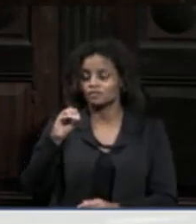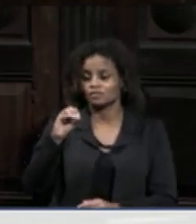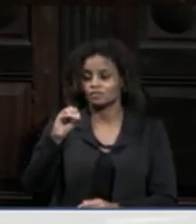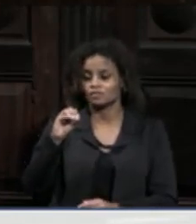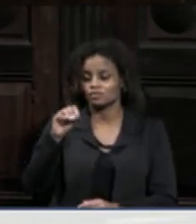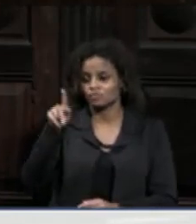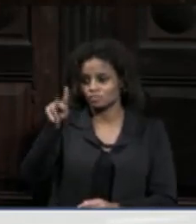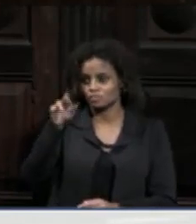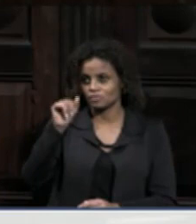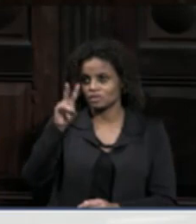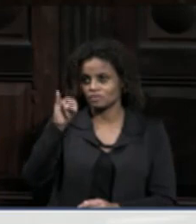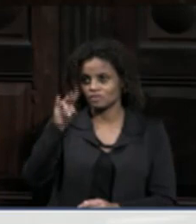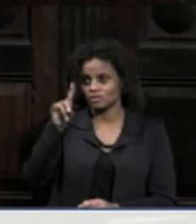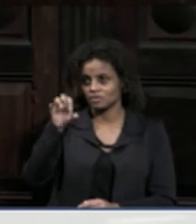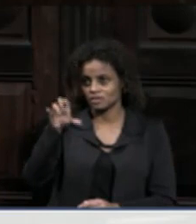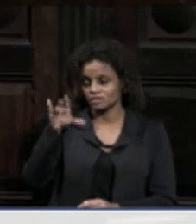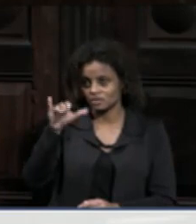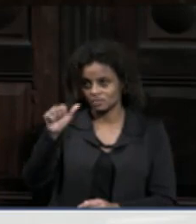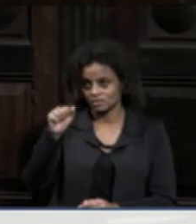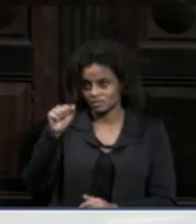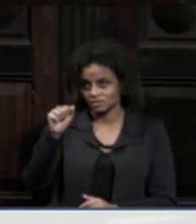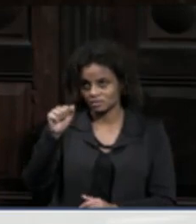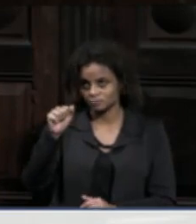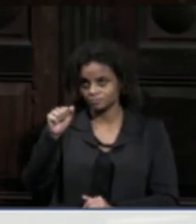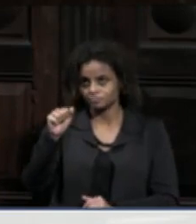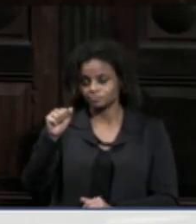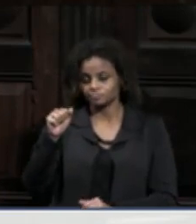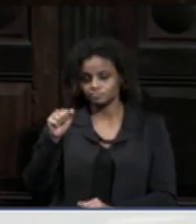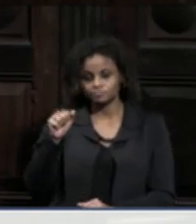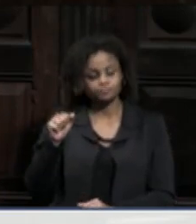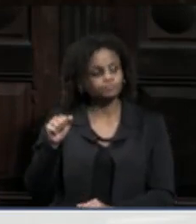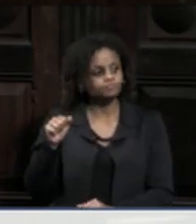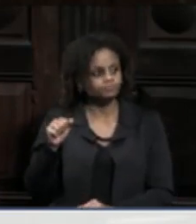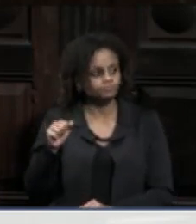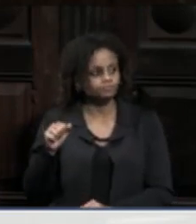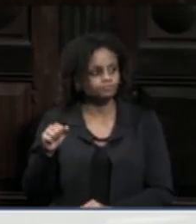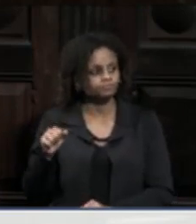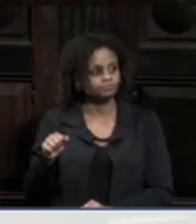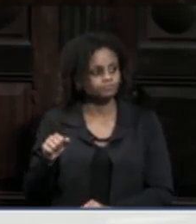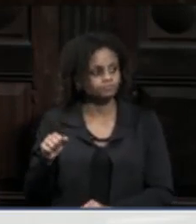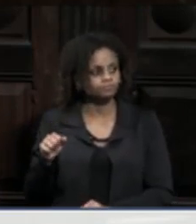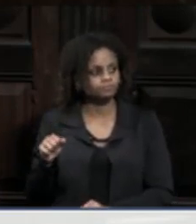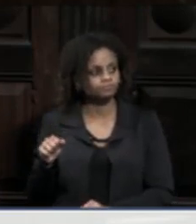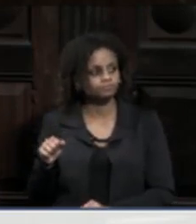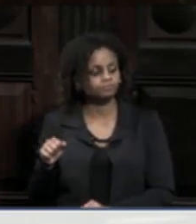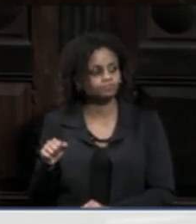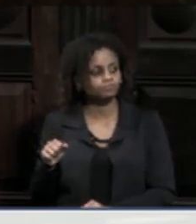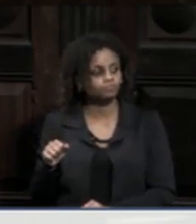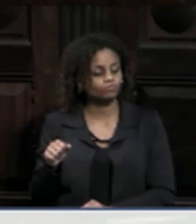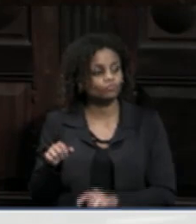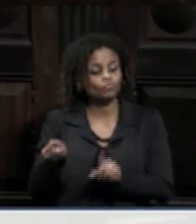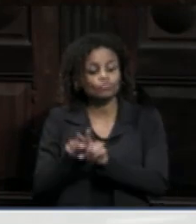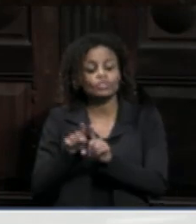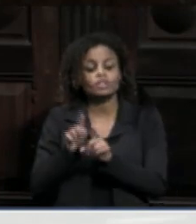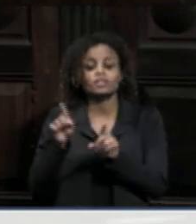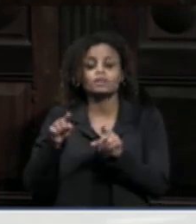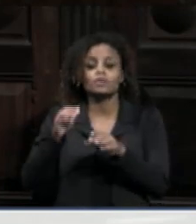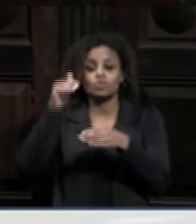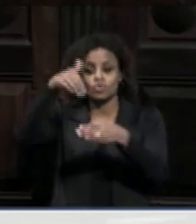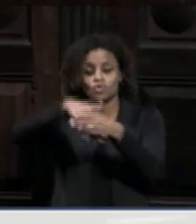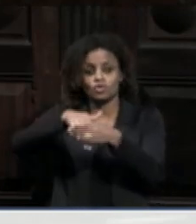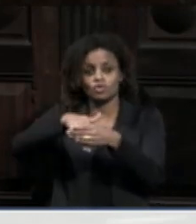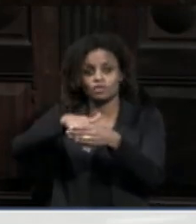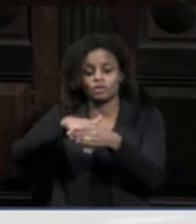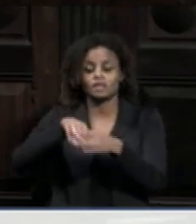imposto de renda, nós colocaremos no cofre do Rio Previdência